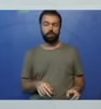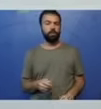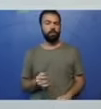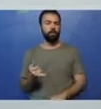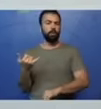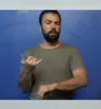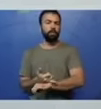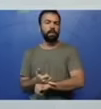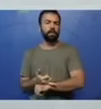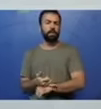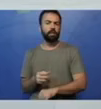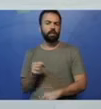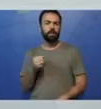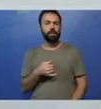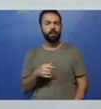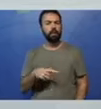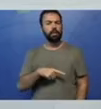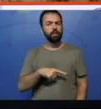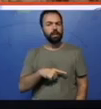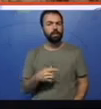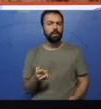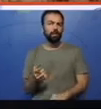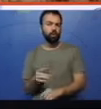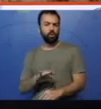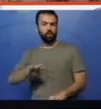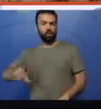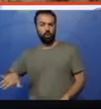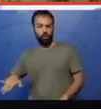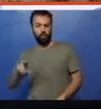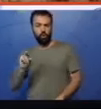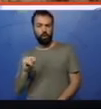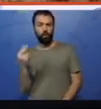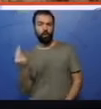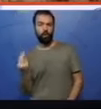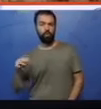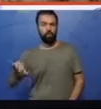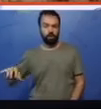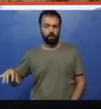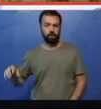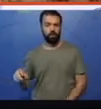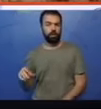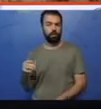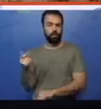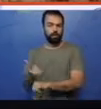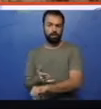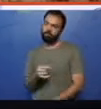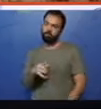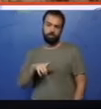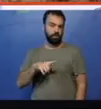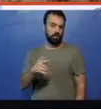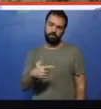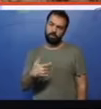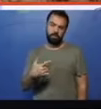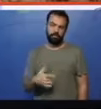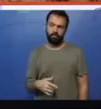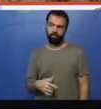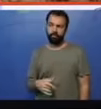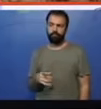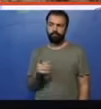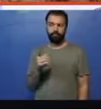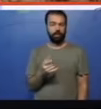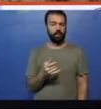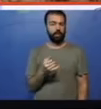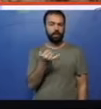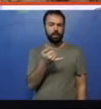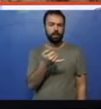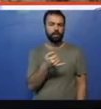metais e não têm metais em sua constituição. Bom, fácil. A ponta da caneta tem metal na constituição, o fogão